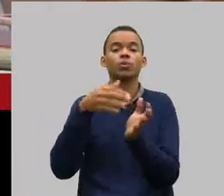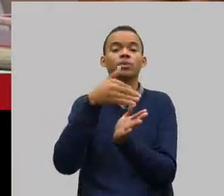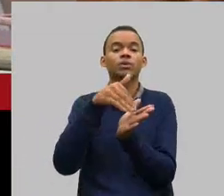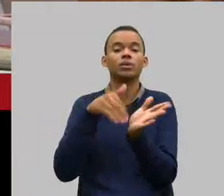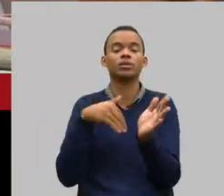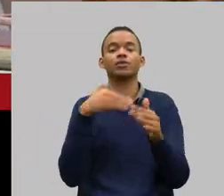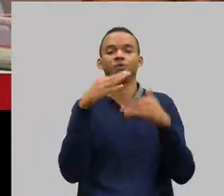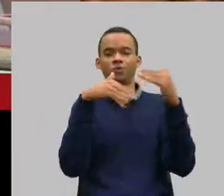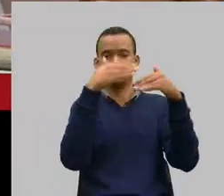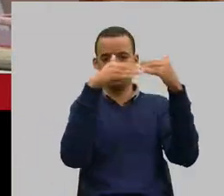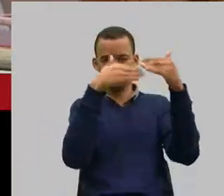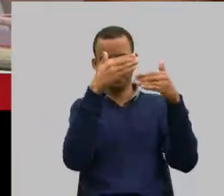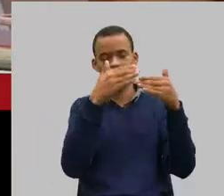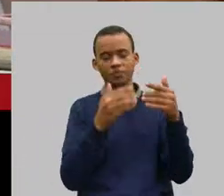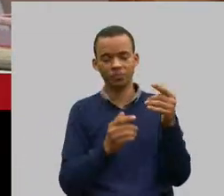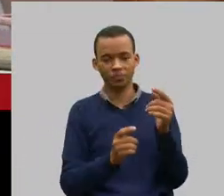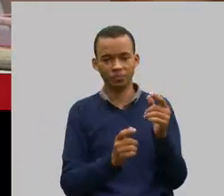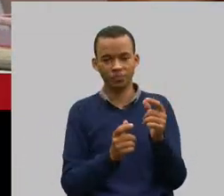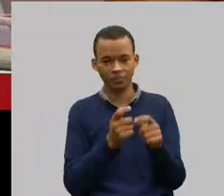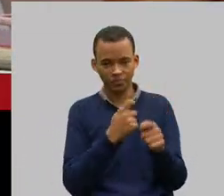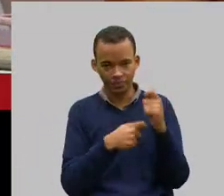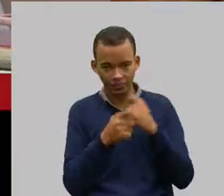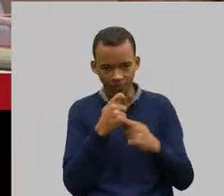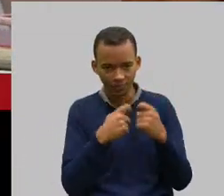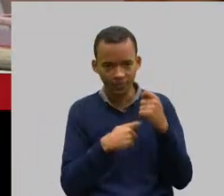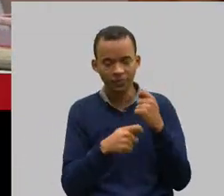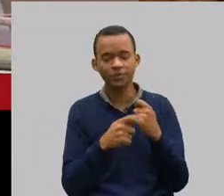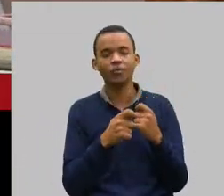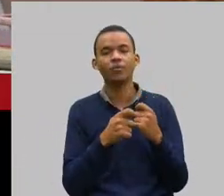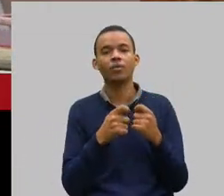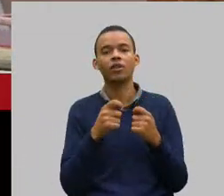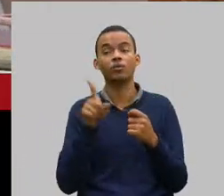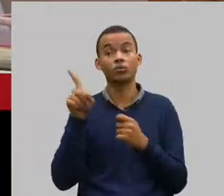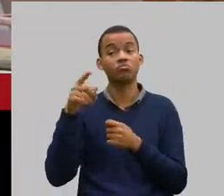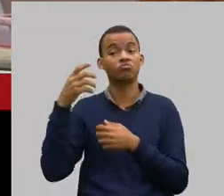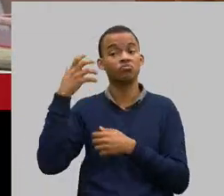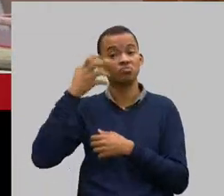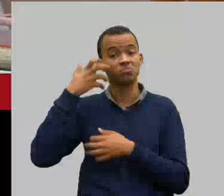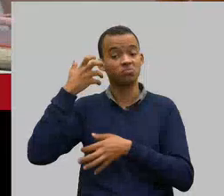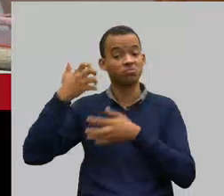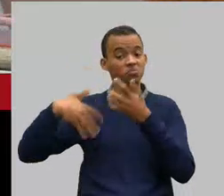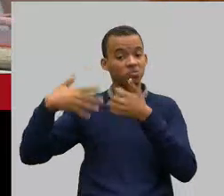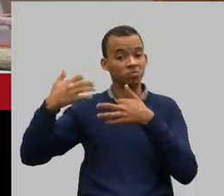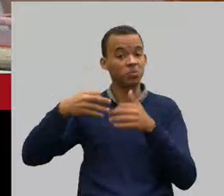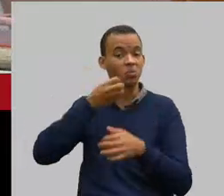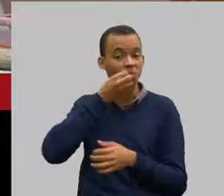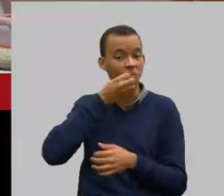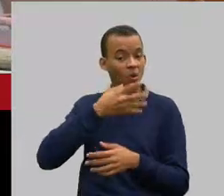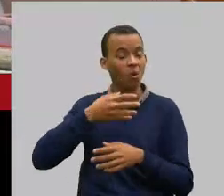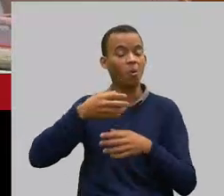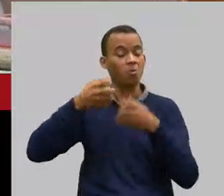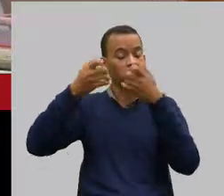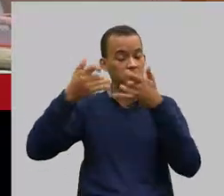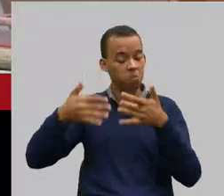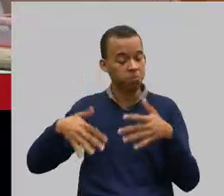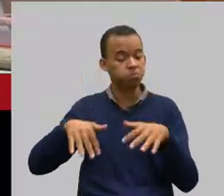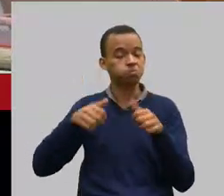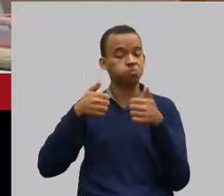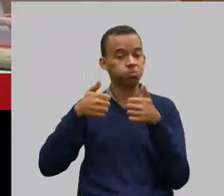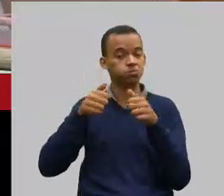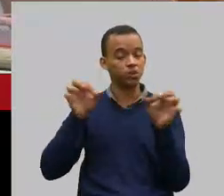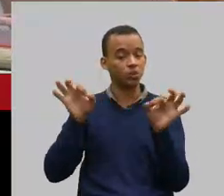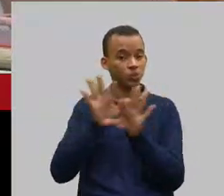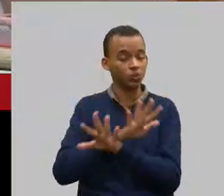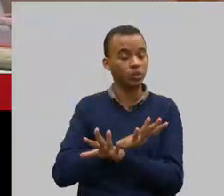ia Já Foi explicado tudo eu acompanho bem a secretaria os avanços para o